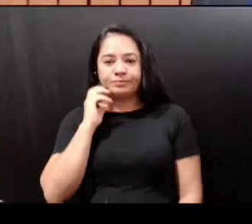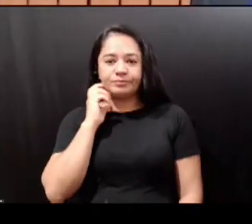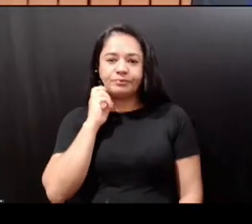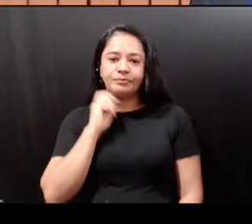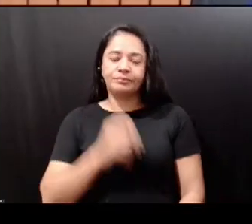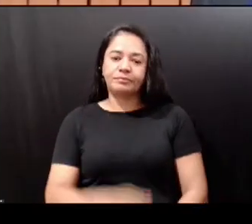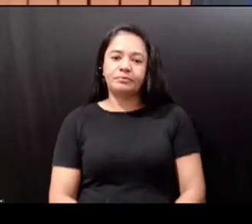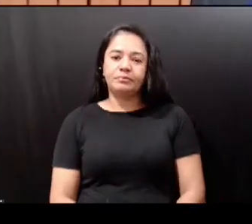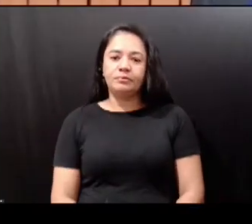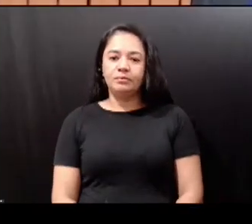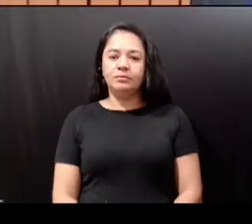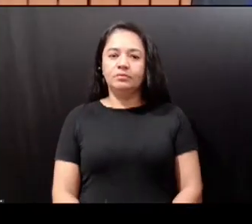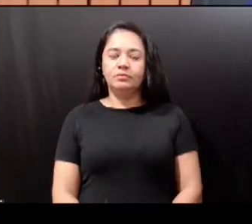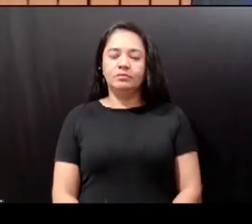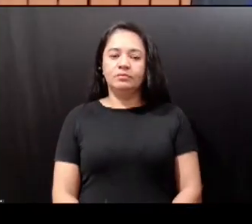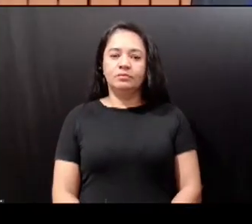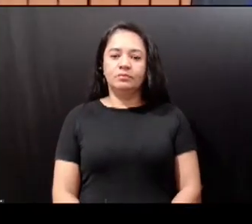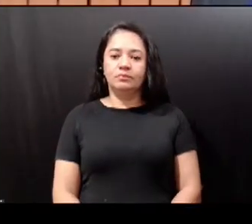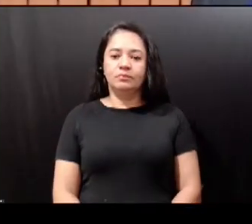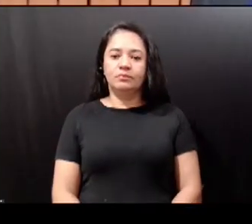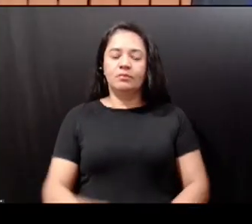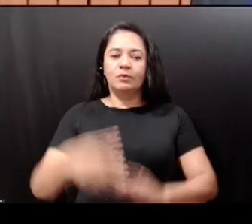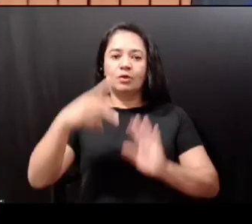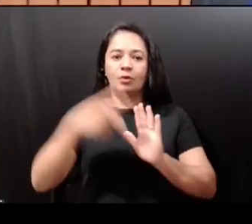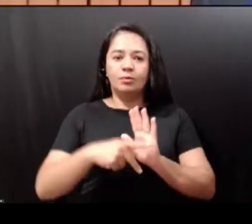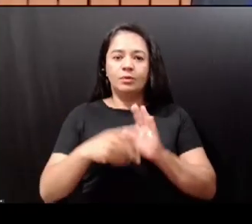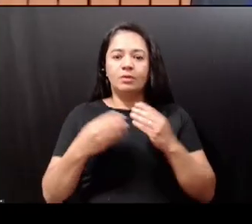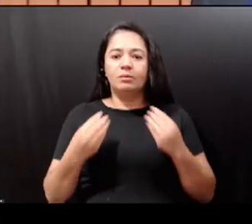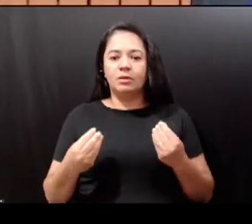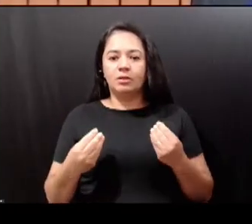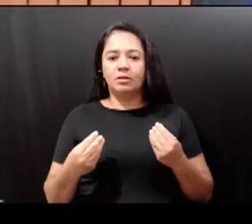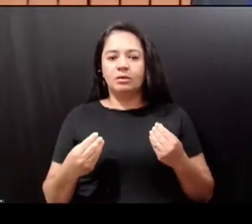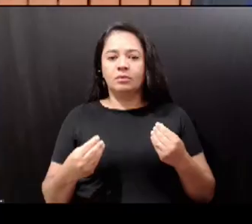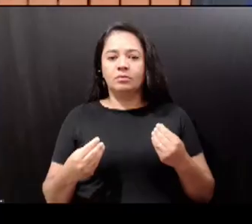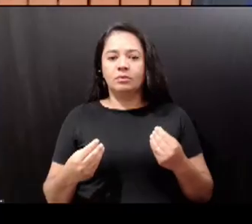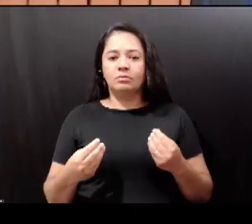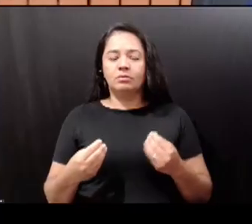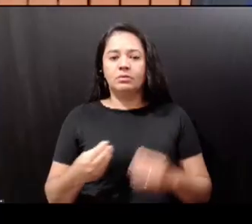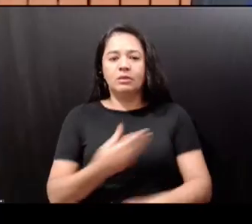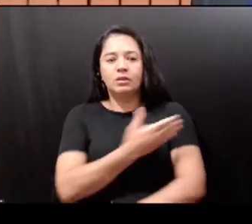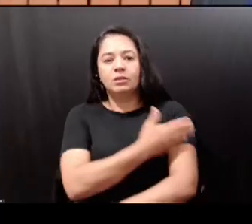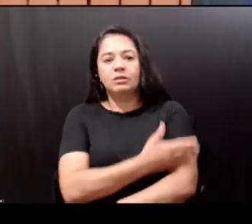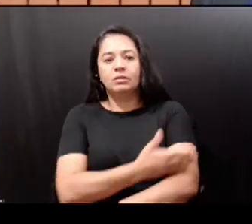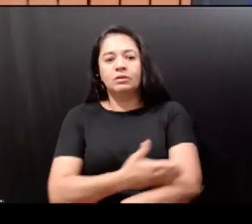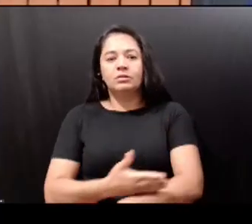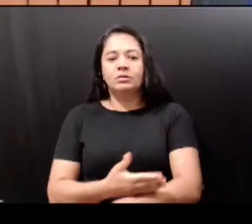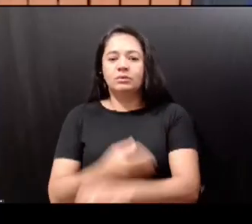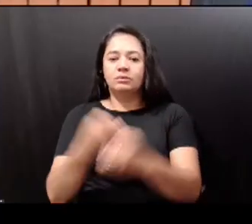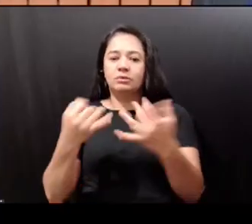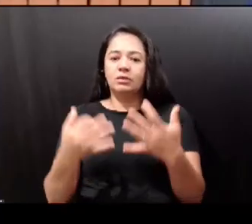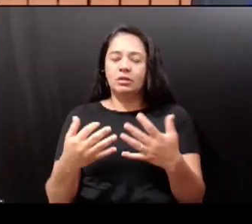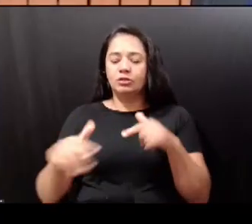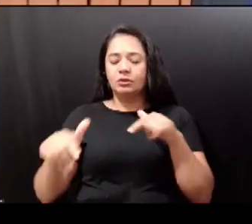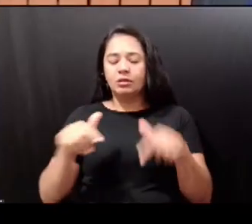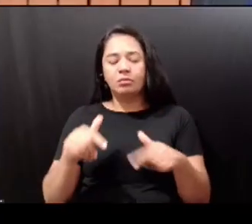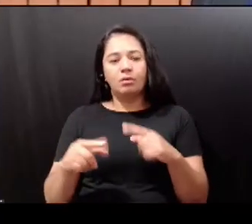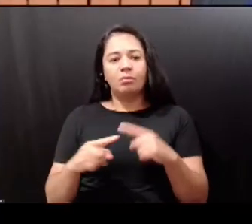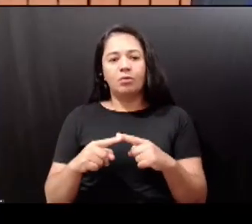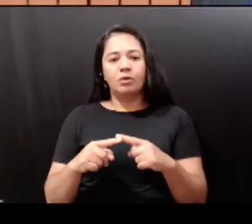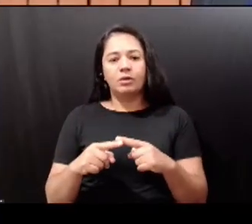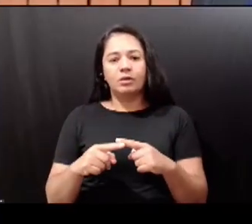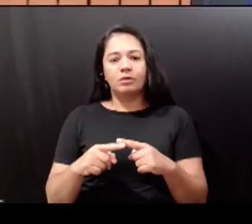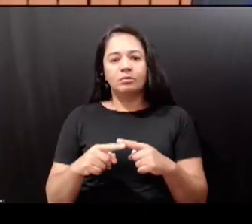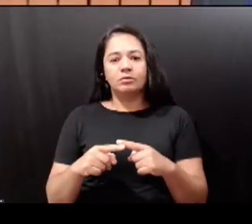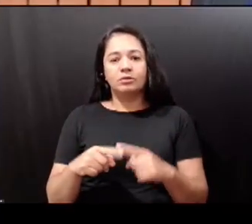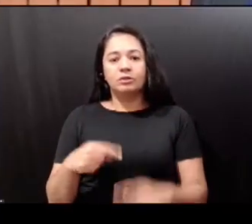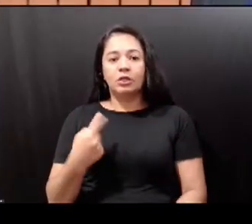energia. Então, o projeto ele vem para disciplinar esse tipo de serviço de corte, porque num certo momento na nossa cidade